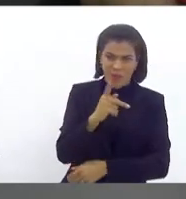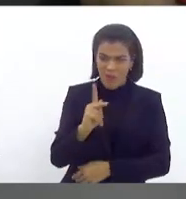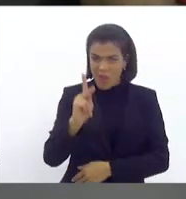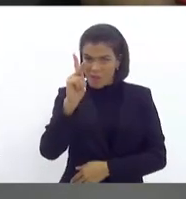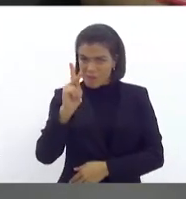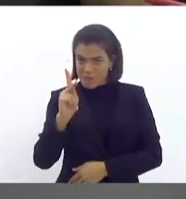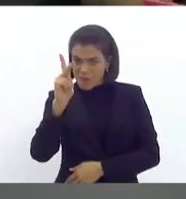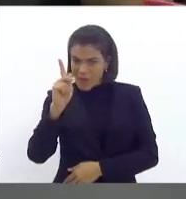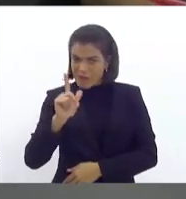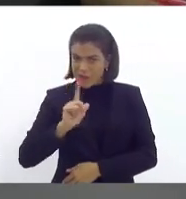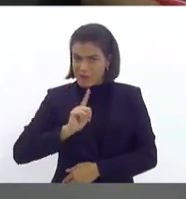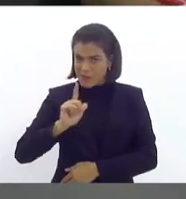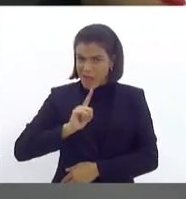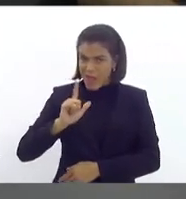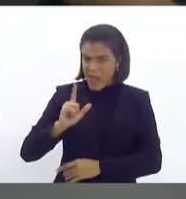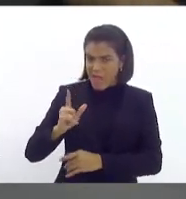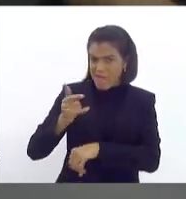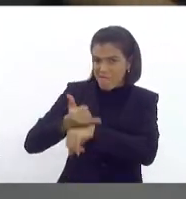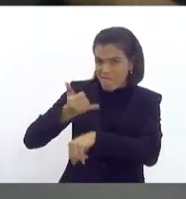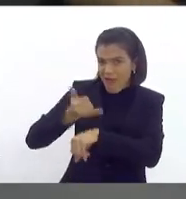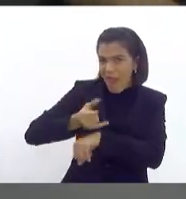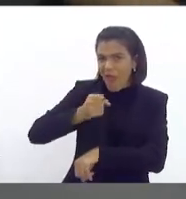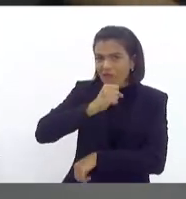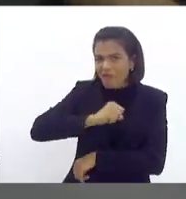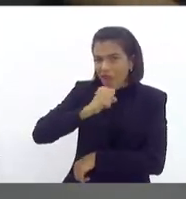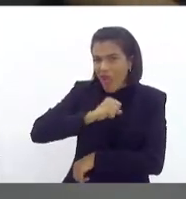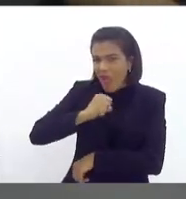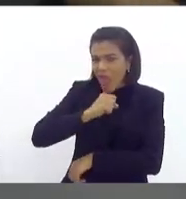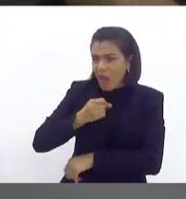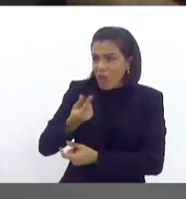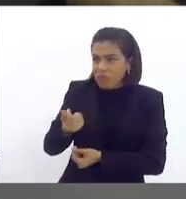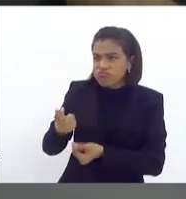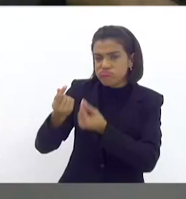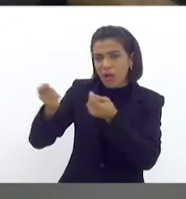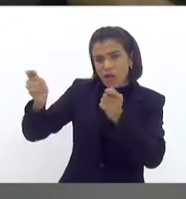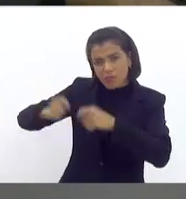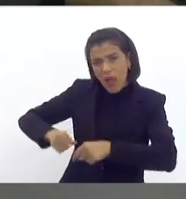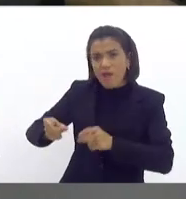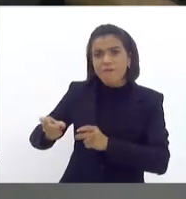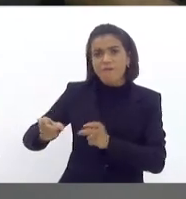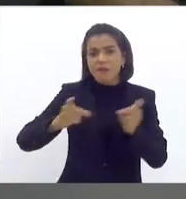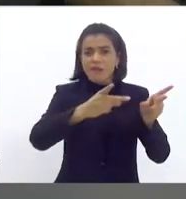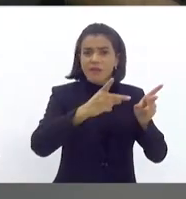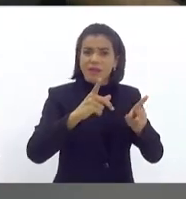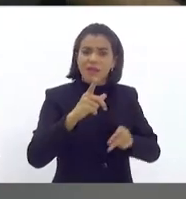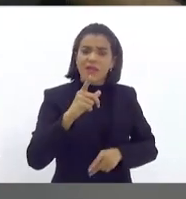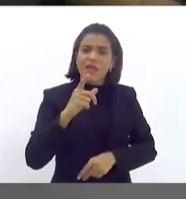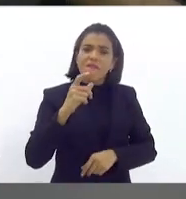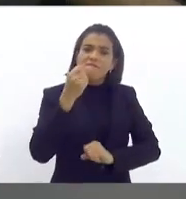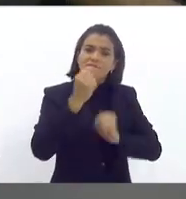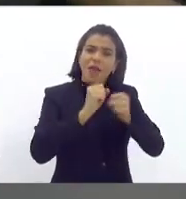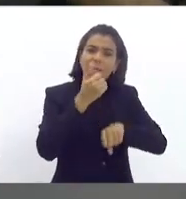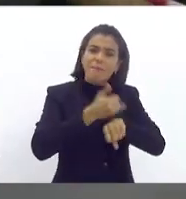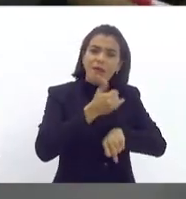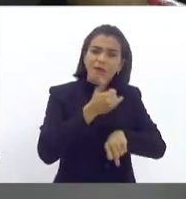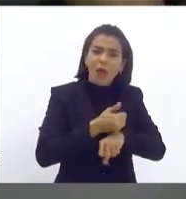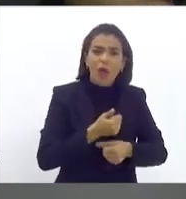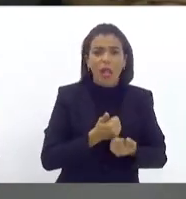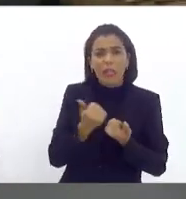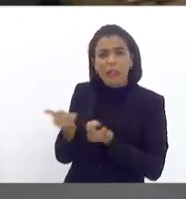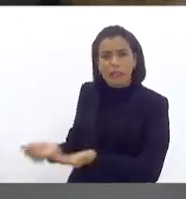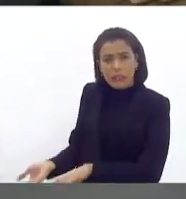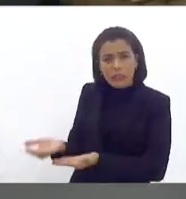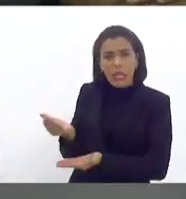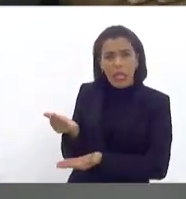tem dutos velhos que valem não sei quantos milhões, e ao invés dela vender para a Gerdau, tem que dar para uma cooperativa. Veja bem,